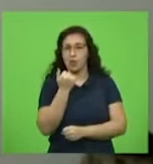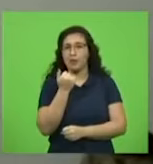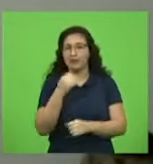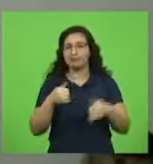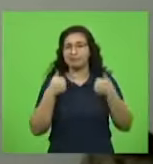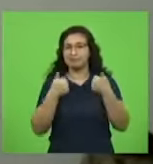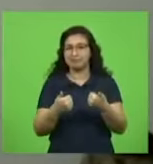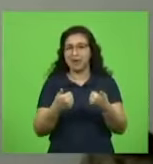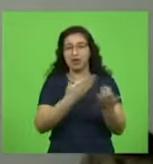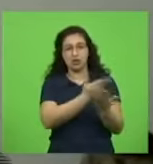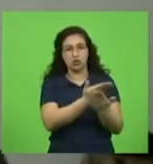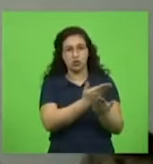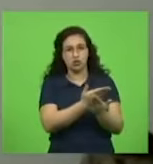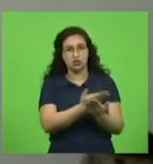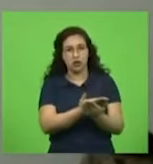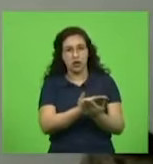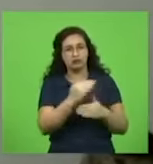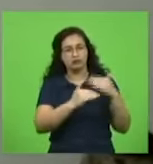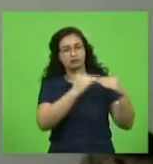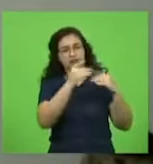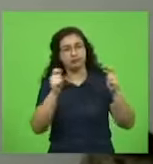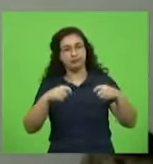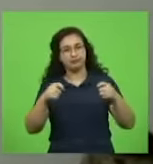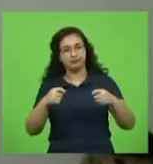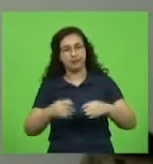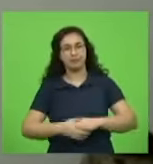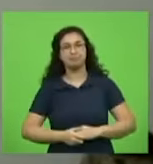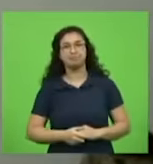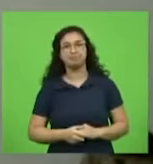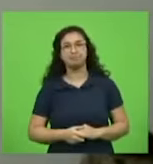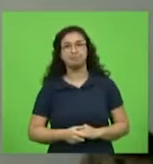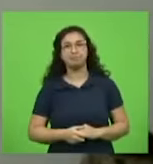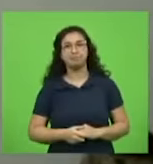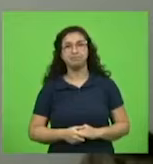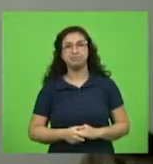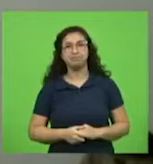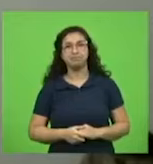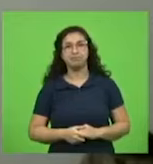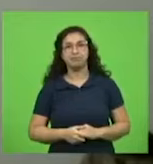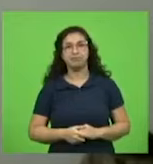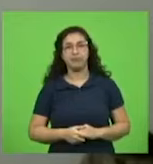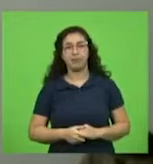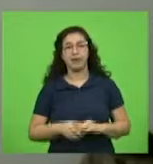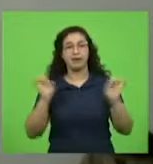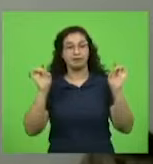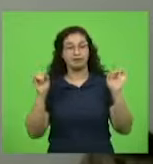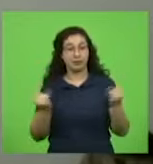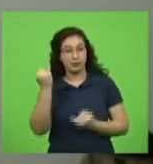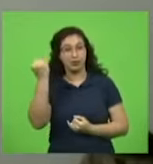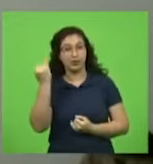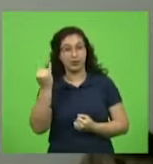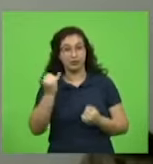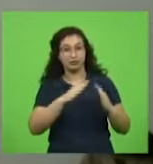fazer os estudos e assim passar por esse período tão importante que é o período escolar, especialmente das séries iniciais